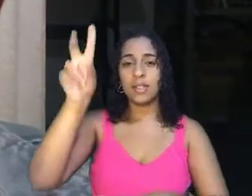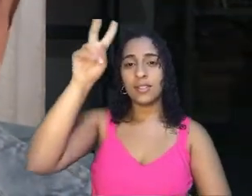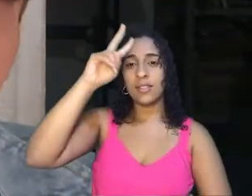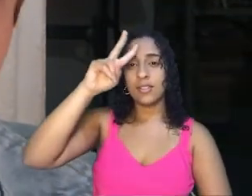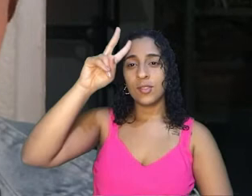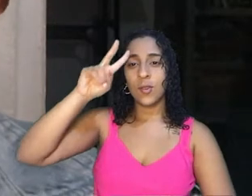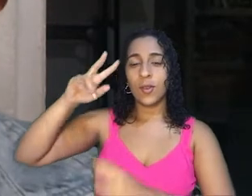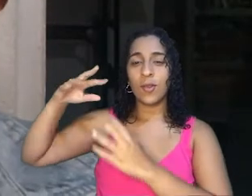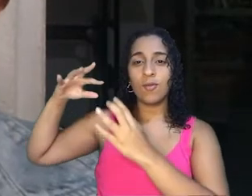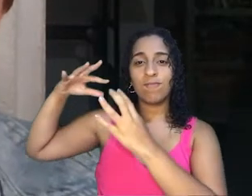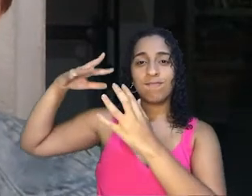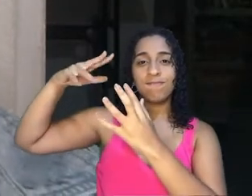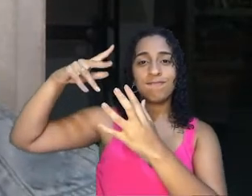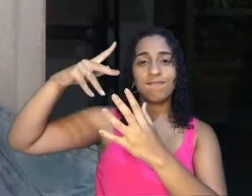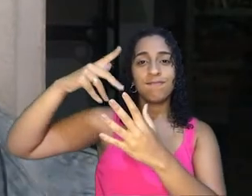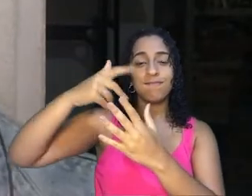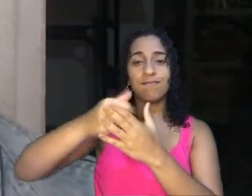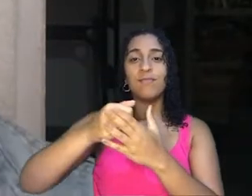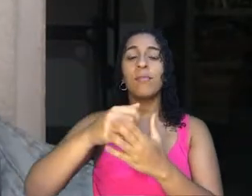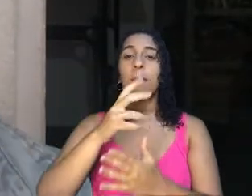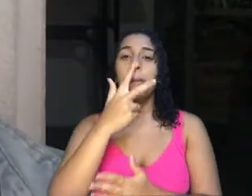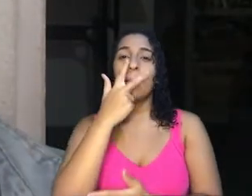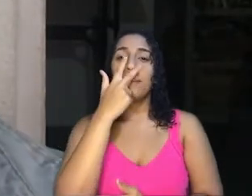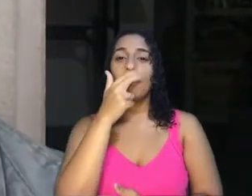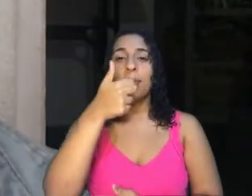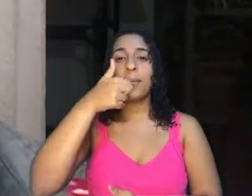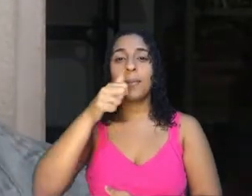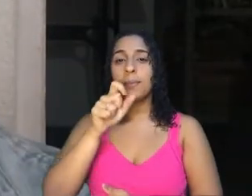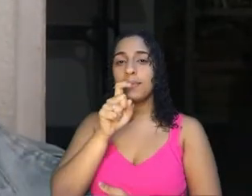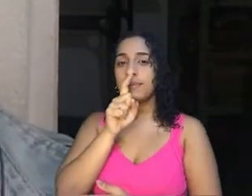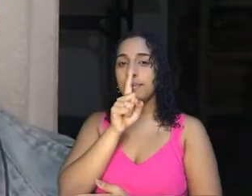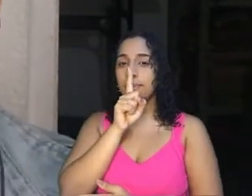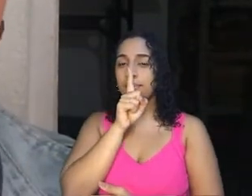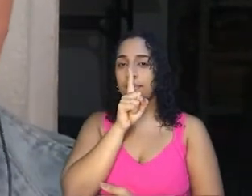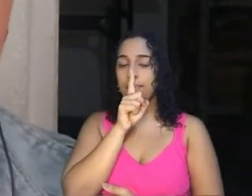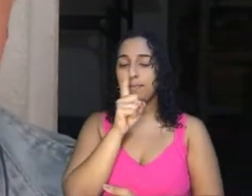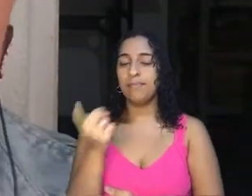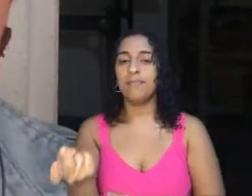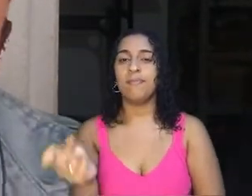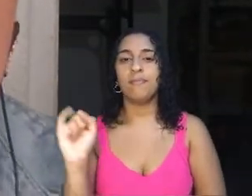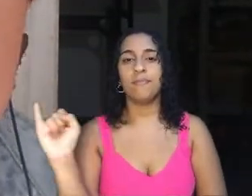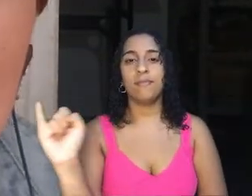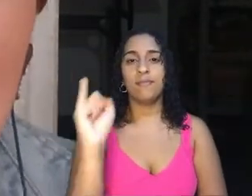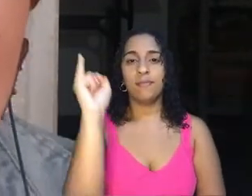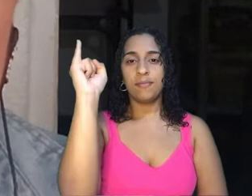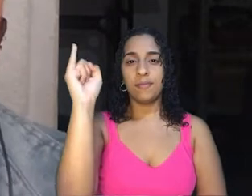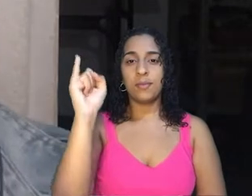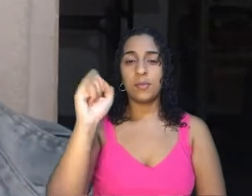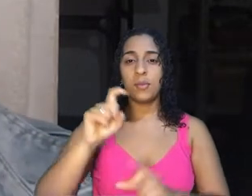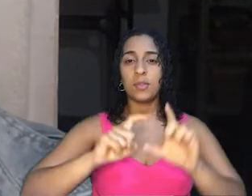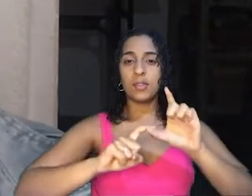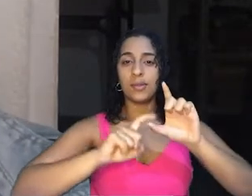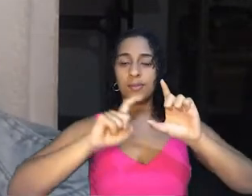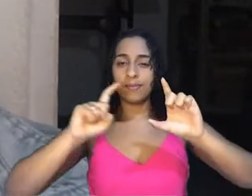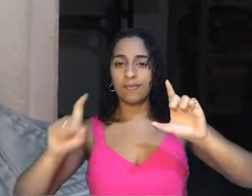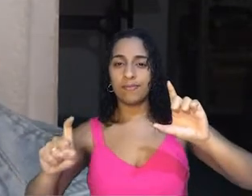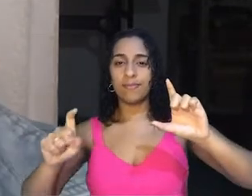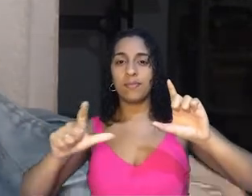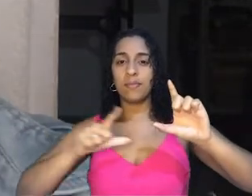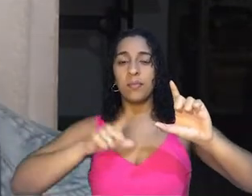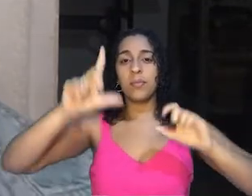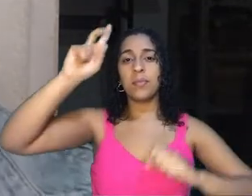é um ponto muito importante que a independência constitui uma história masculina ainda